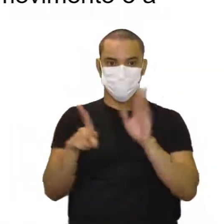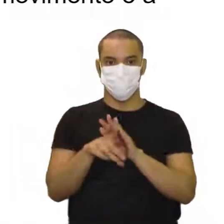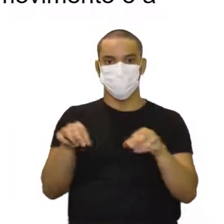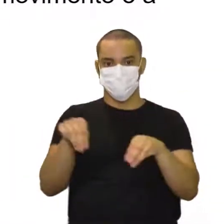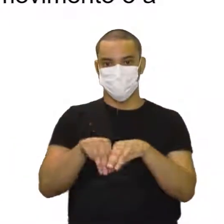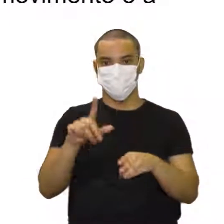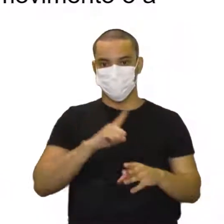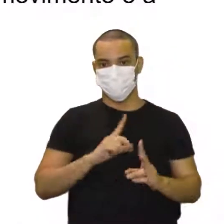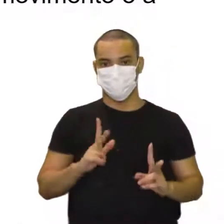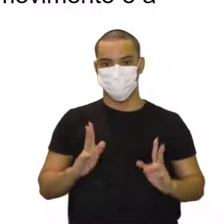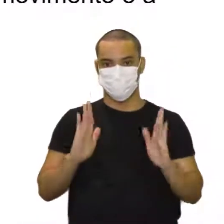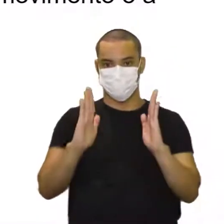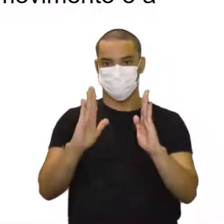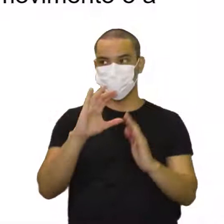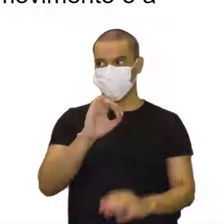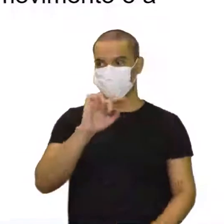de